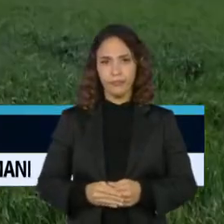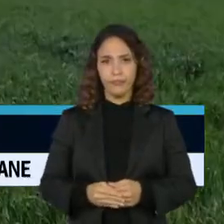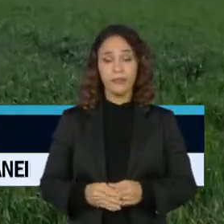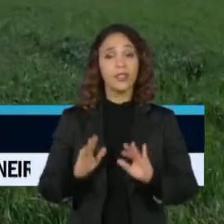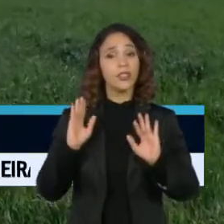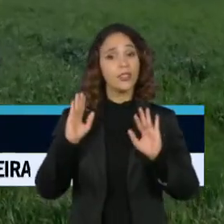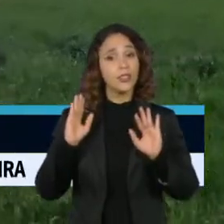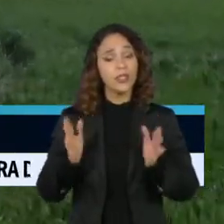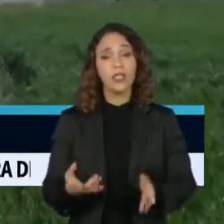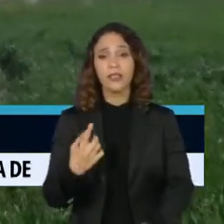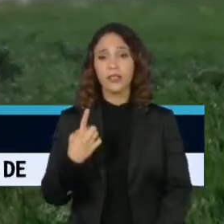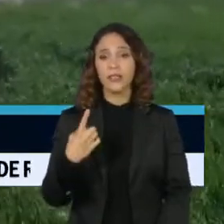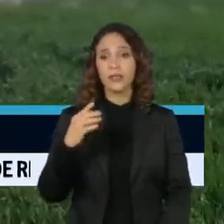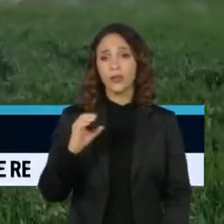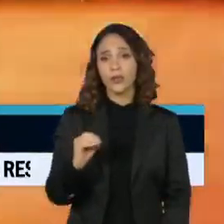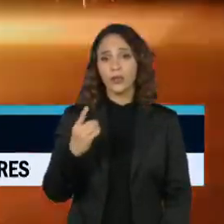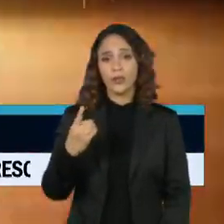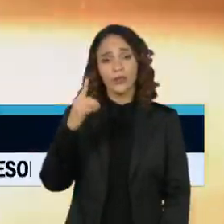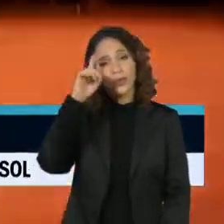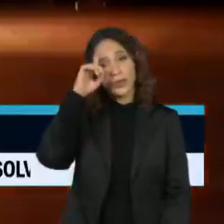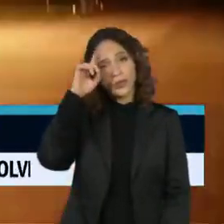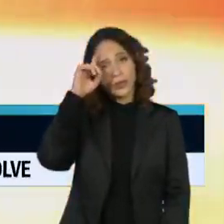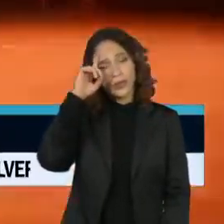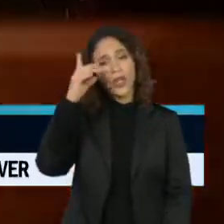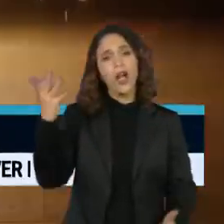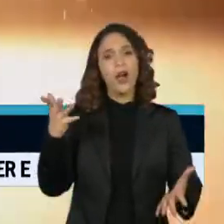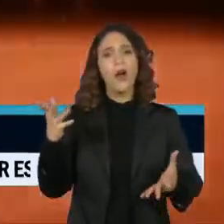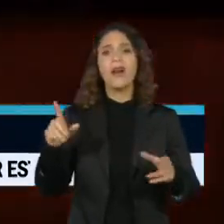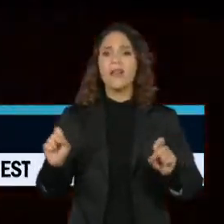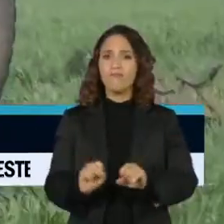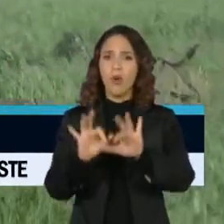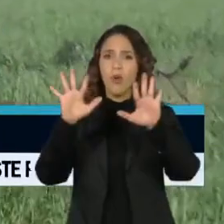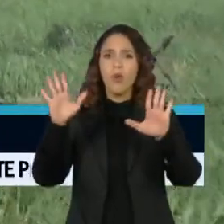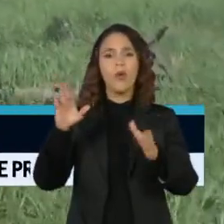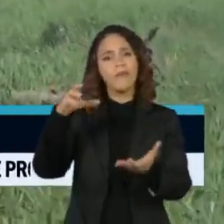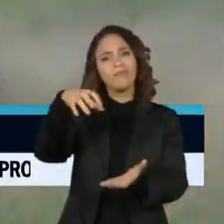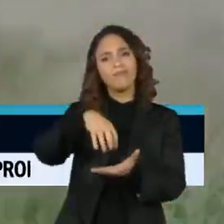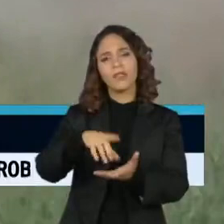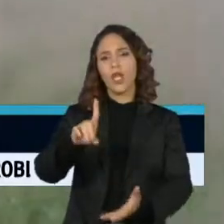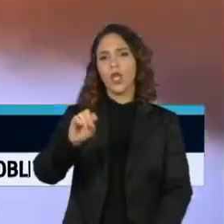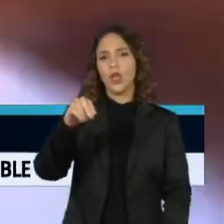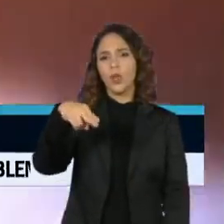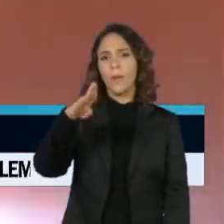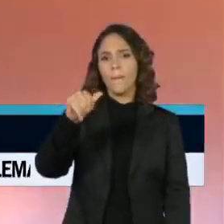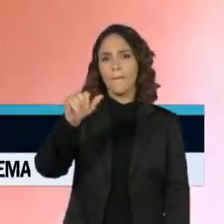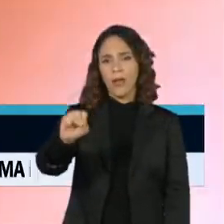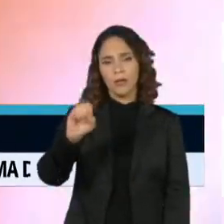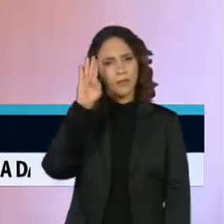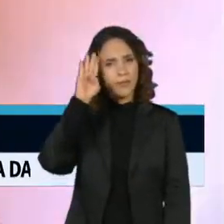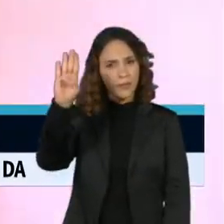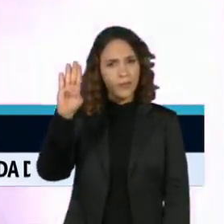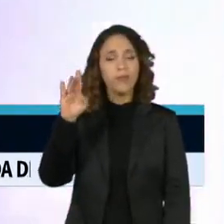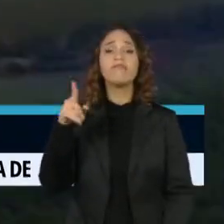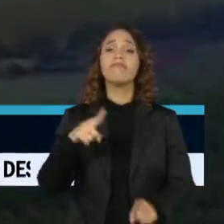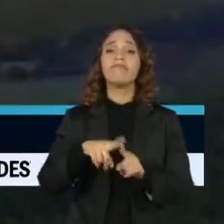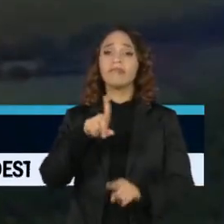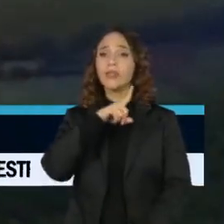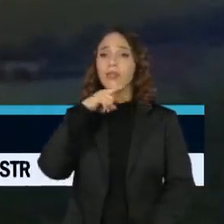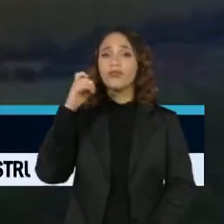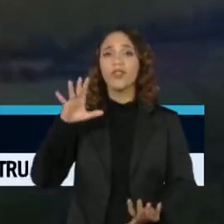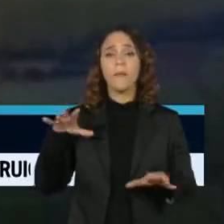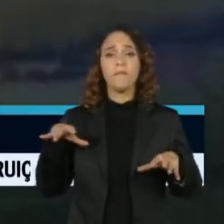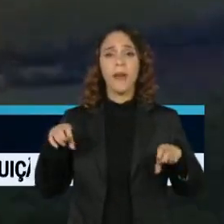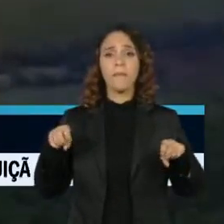Passados 101 dias, os confrontos se concentram na região de Donbás, no leste do país. Depois de dizer que a Rússia